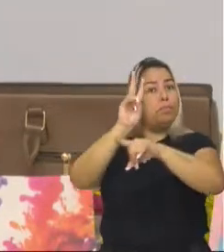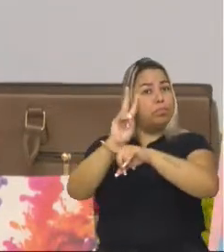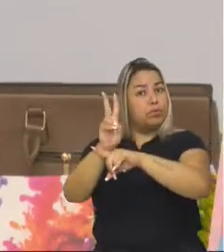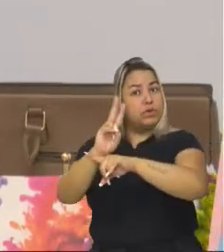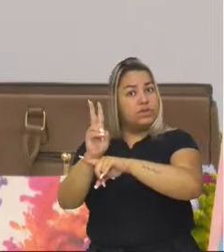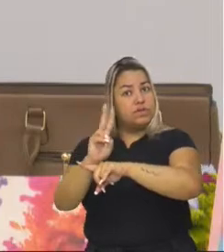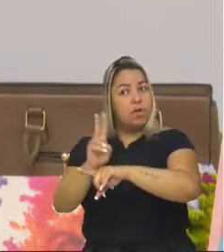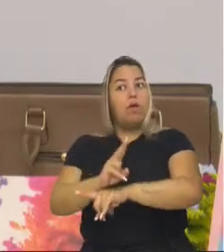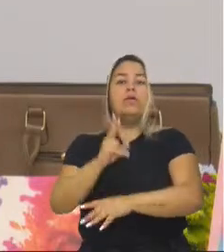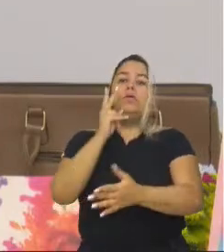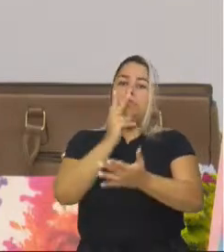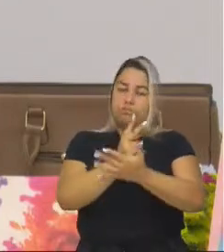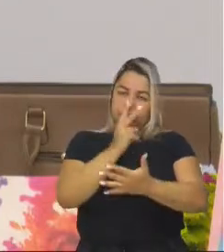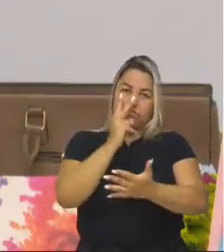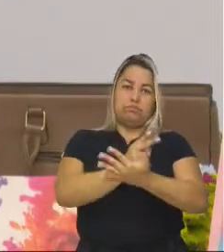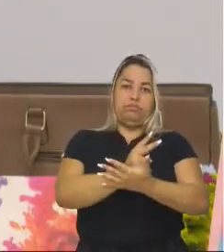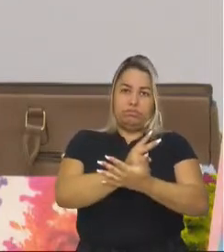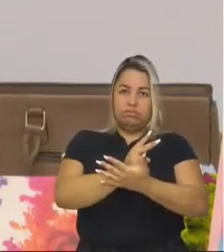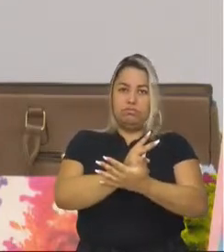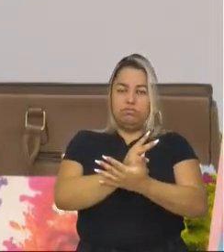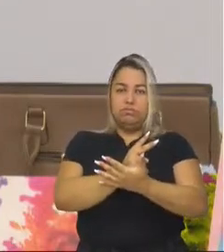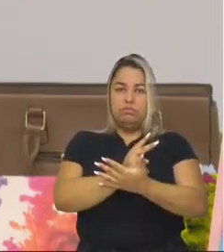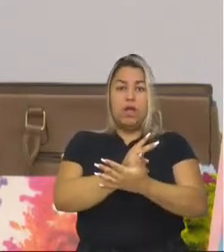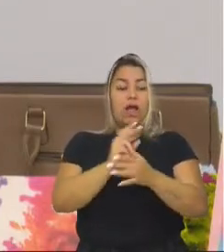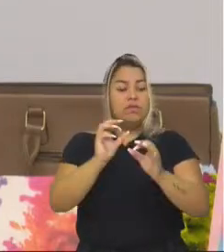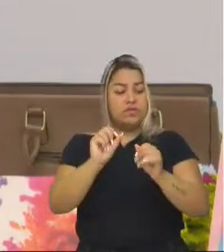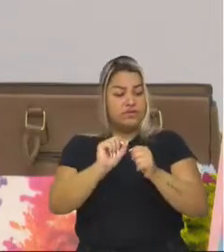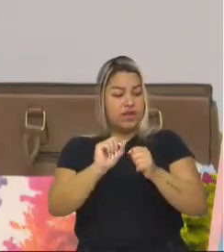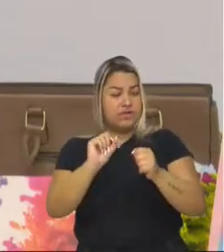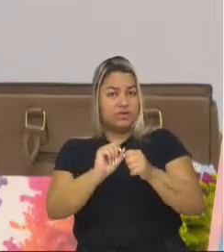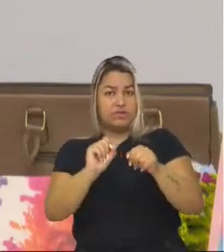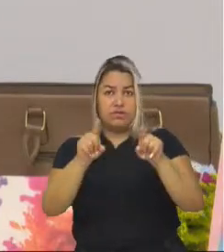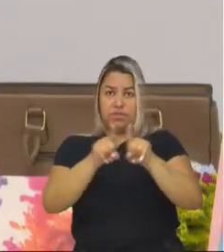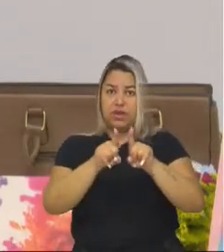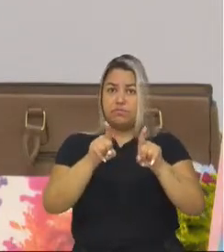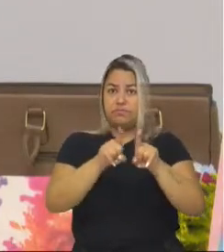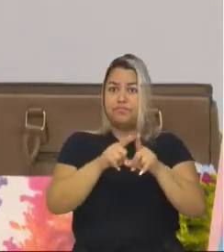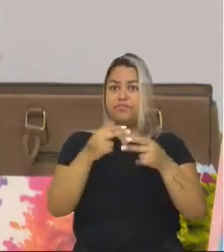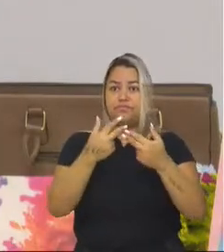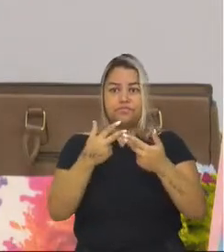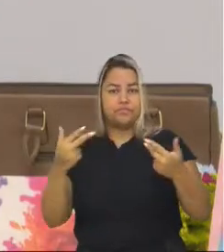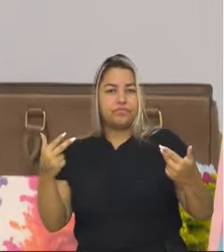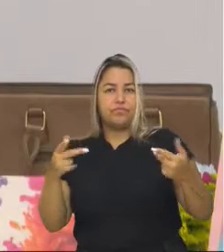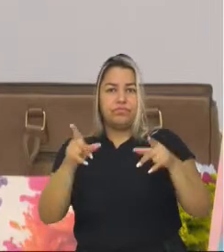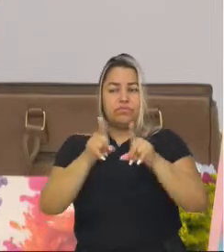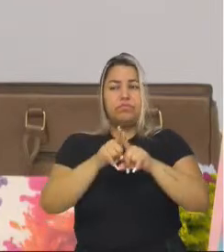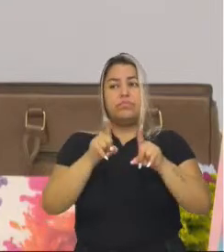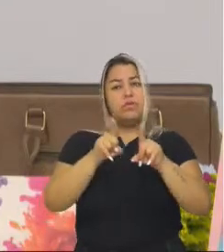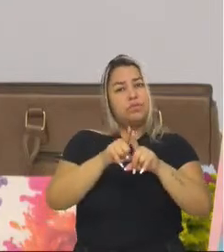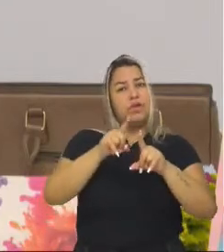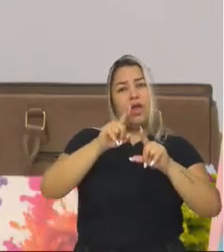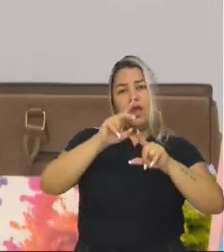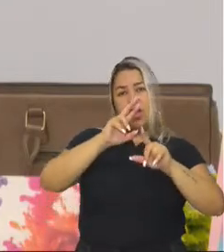ela, mesmo assim ela é, essa corpo está produzindo algo que é subversivo e que é